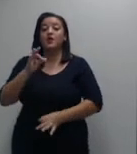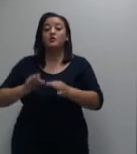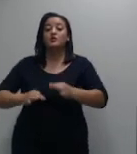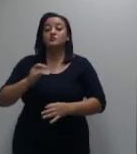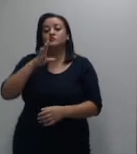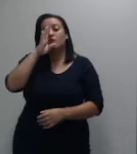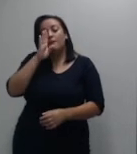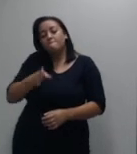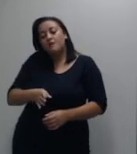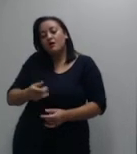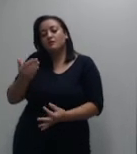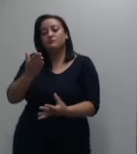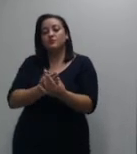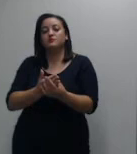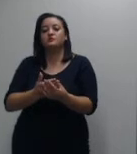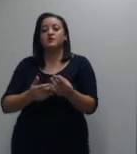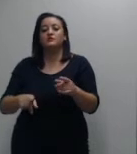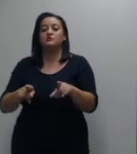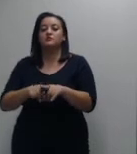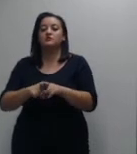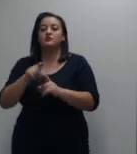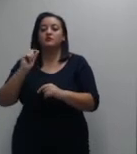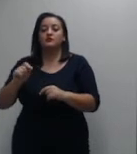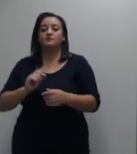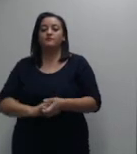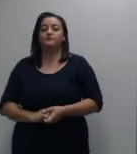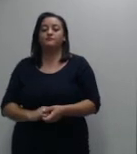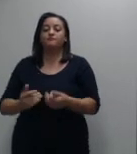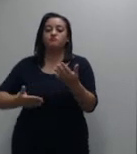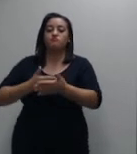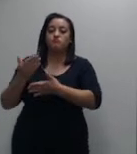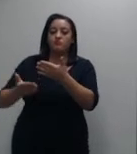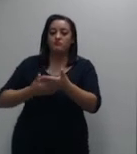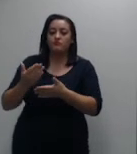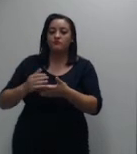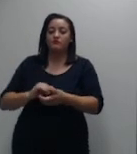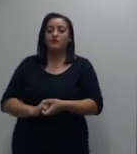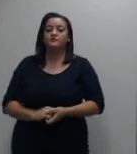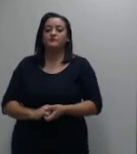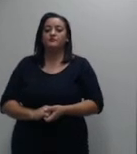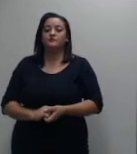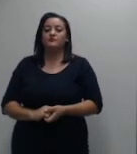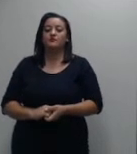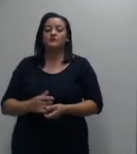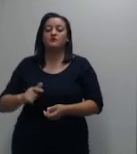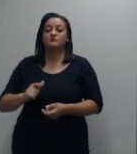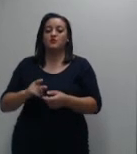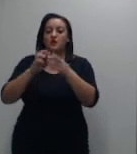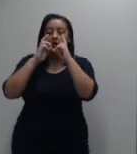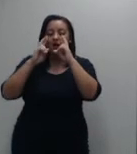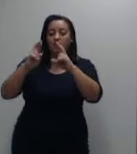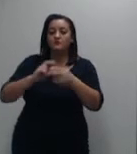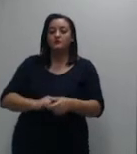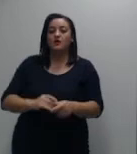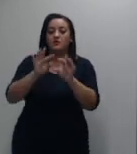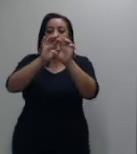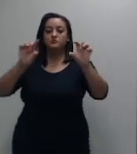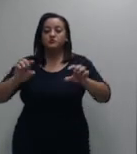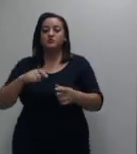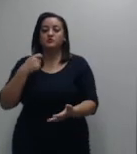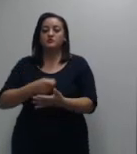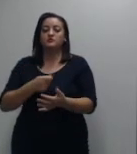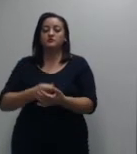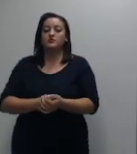desse processo né que envolveu é que que diz respeito ao título executivo que a parte